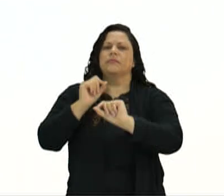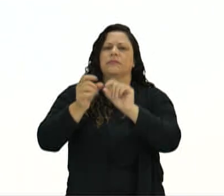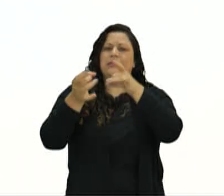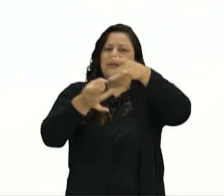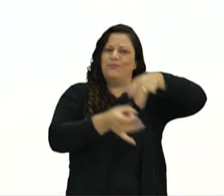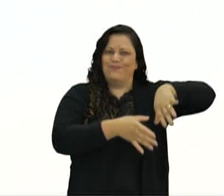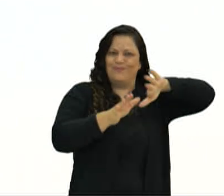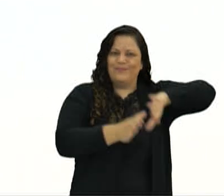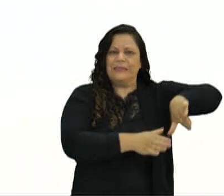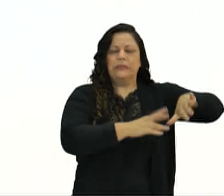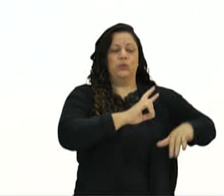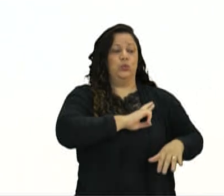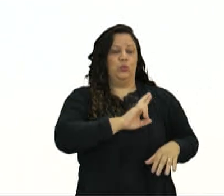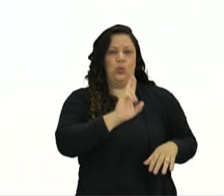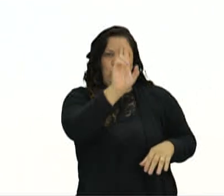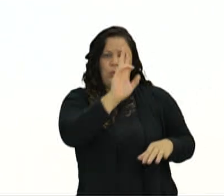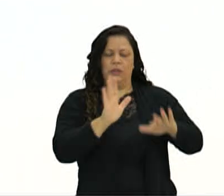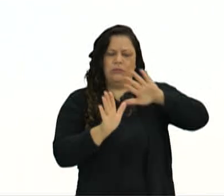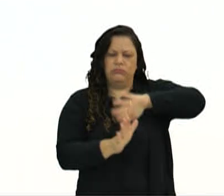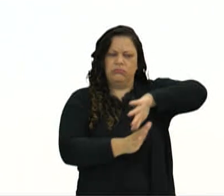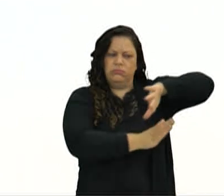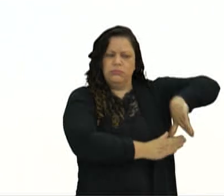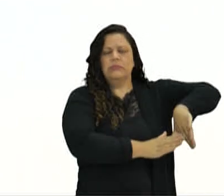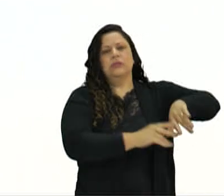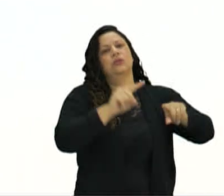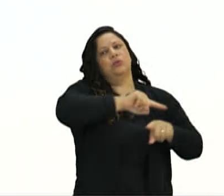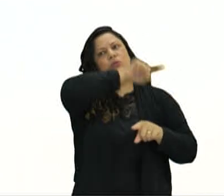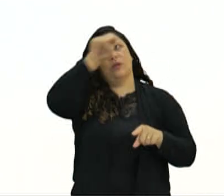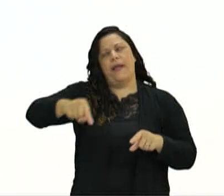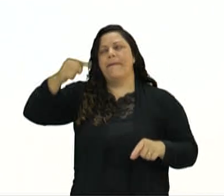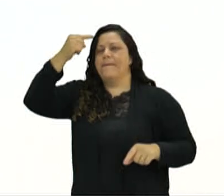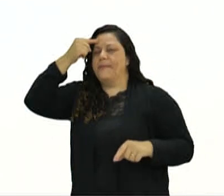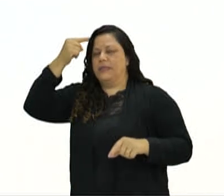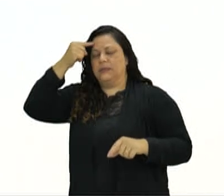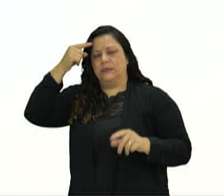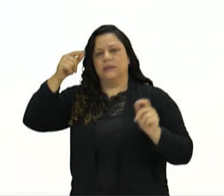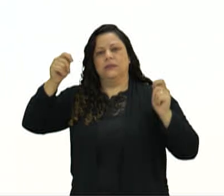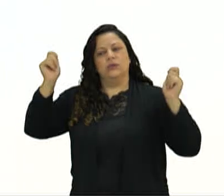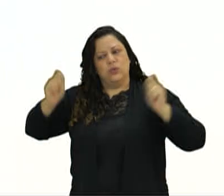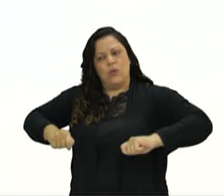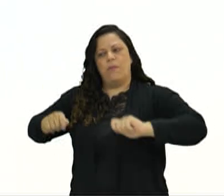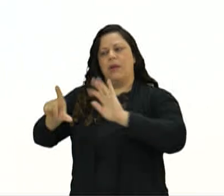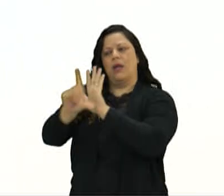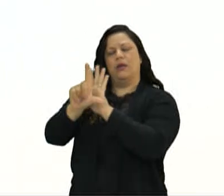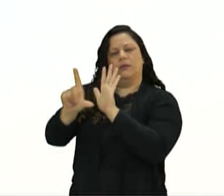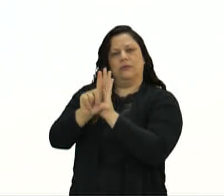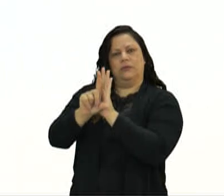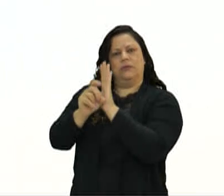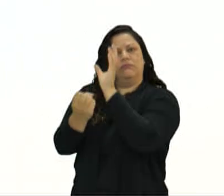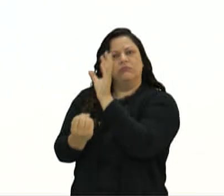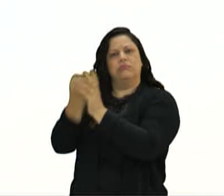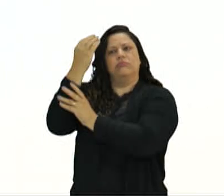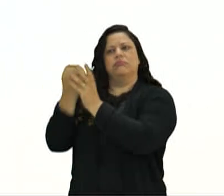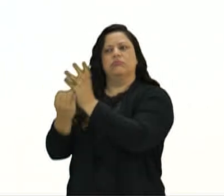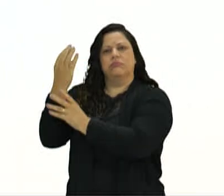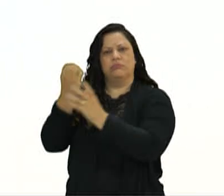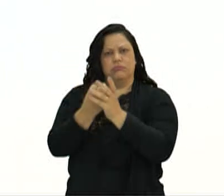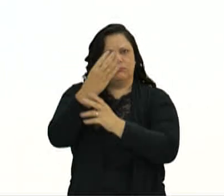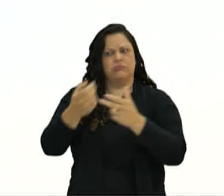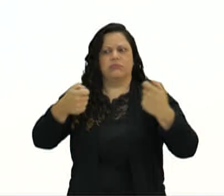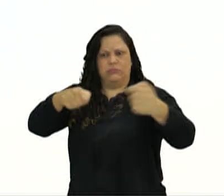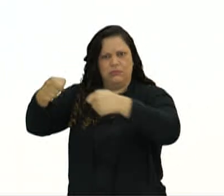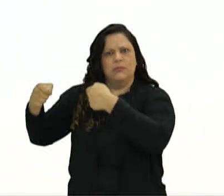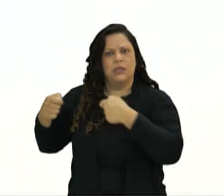critério religioso para a formulação das leis, pensando que, para se formular leis, é necessário